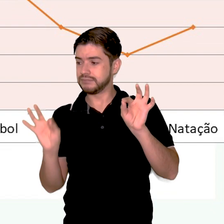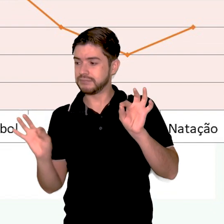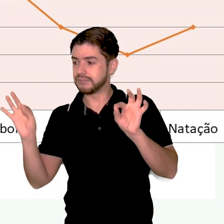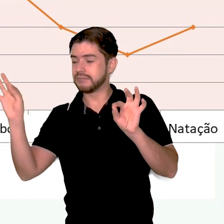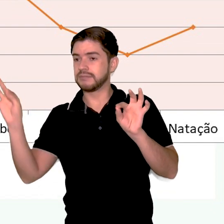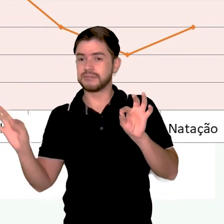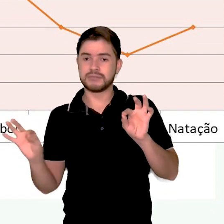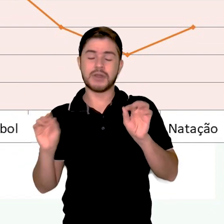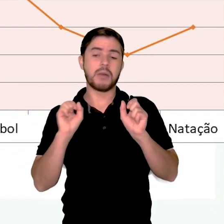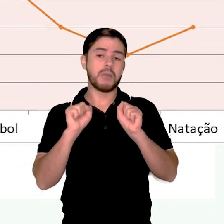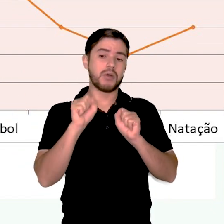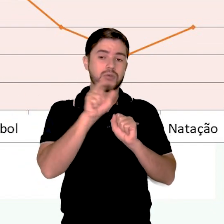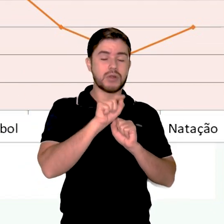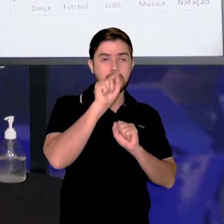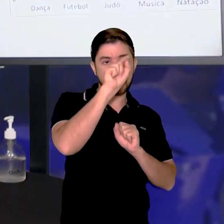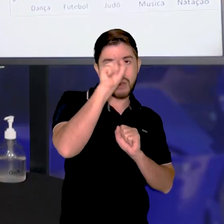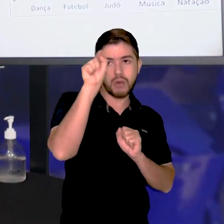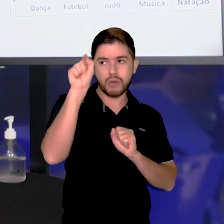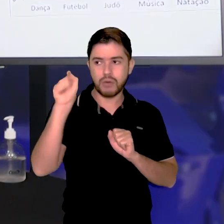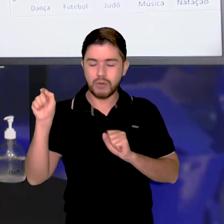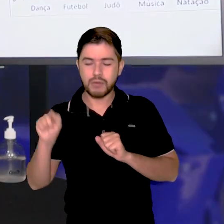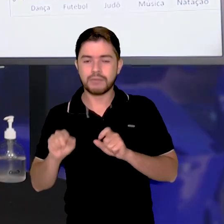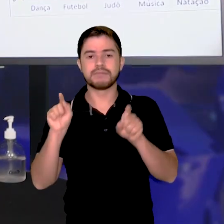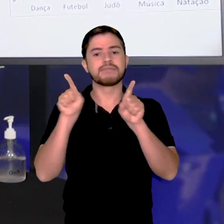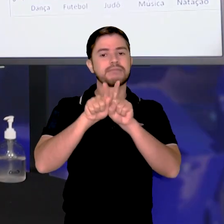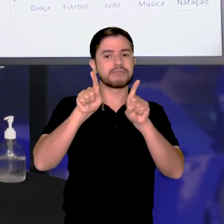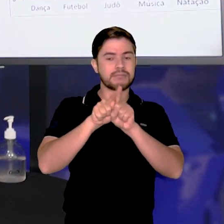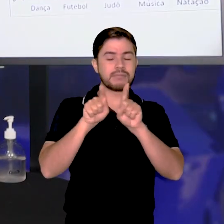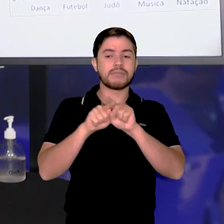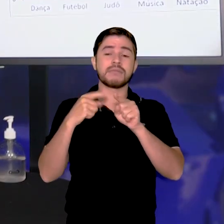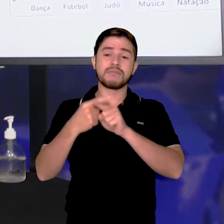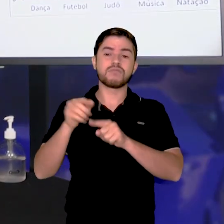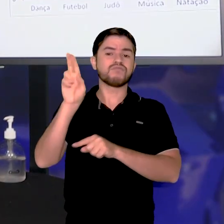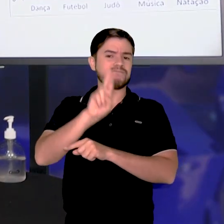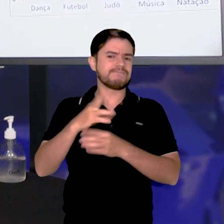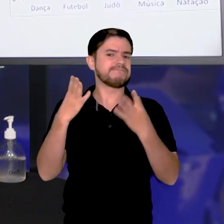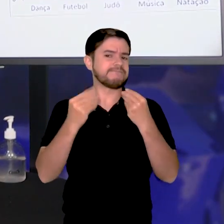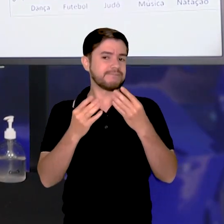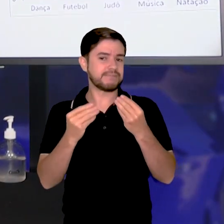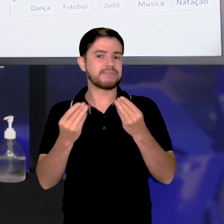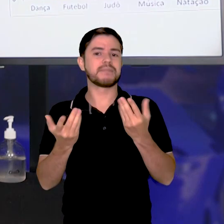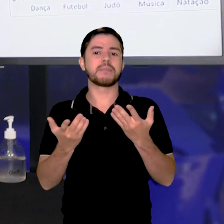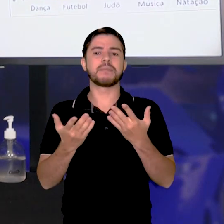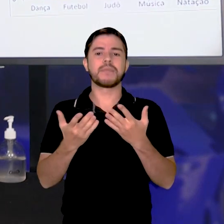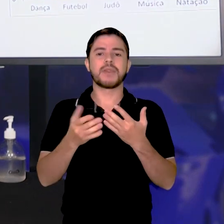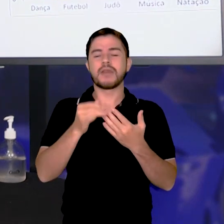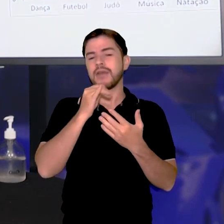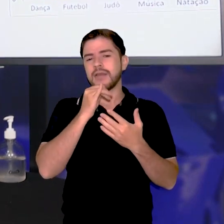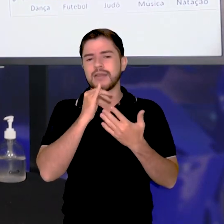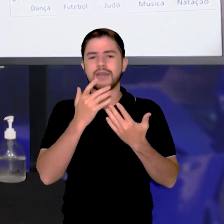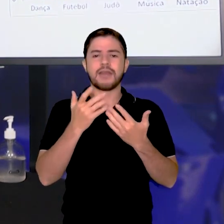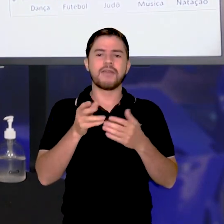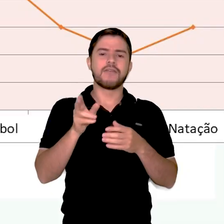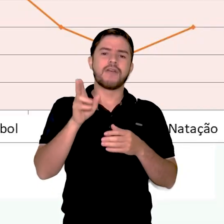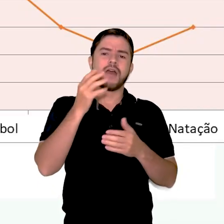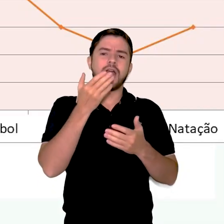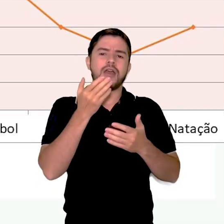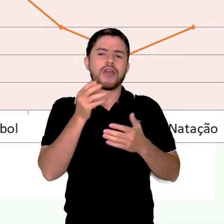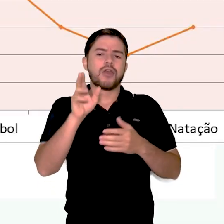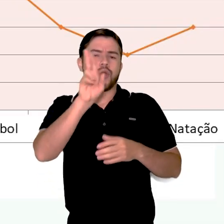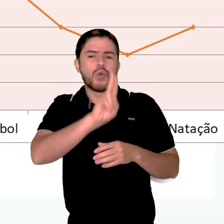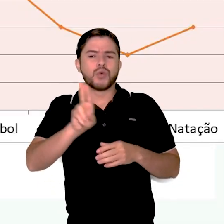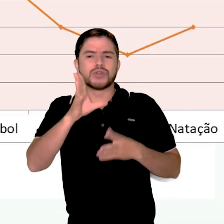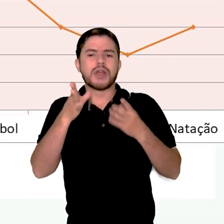a gente utiliza pontos, tá certo? Esse gráfico é muito utilizado para a gente analisar séries temporais. Então, a gente consegue analisar no